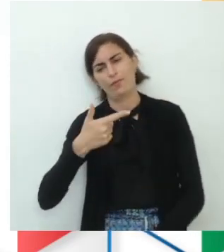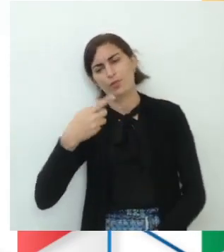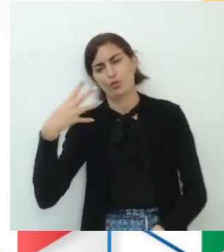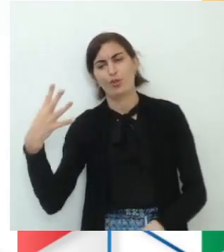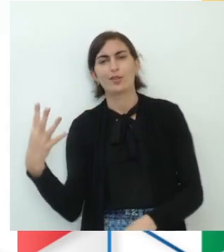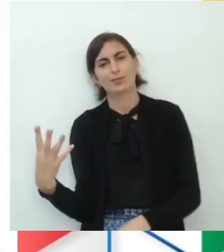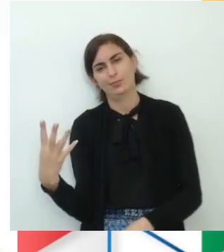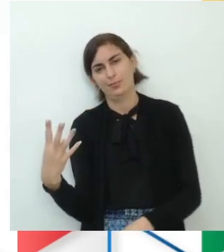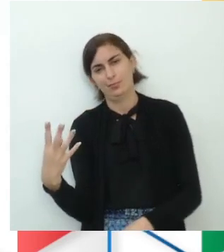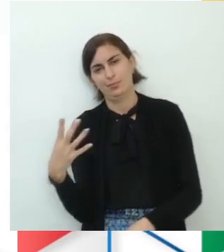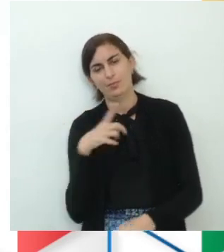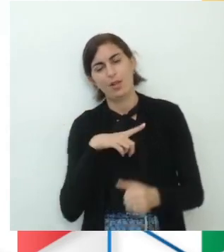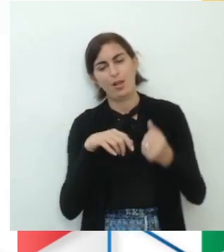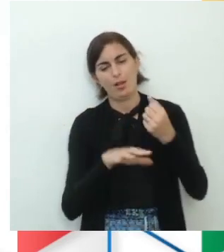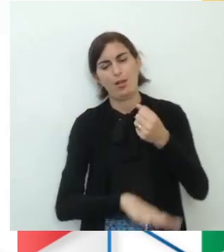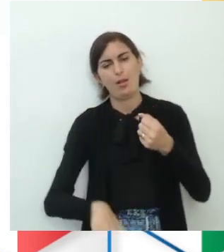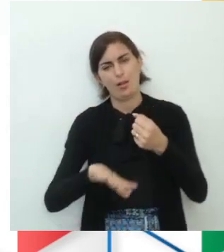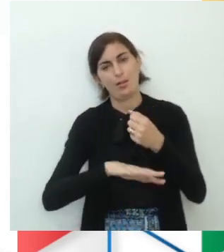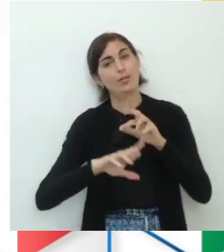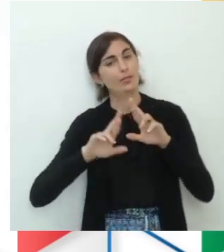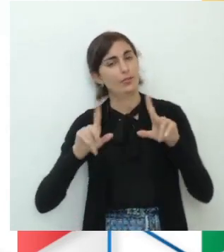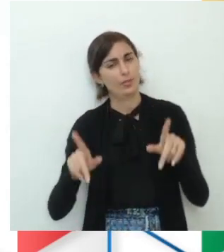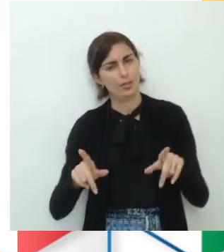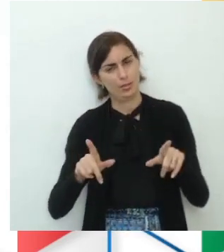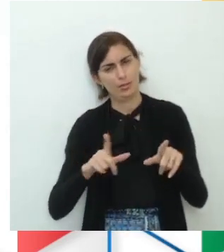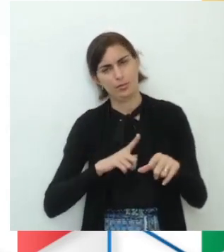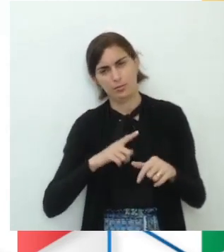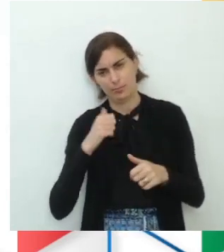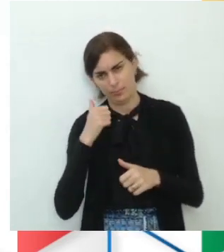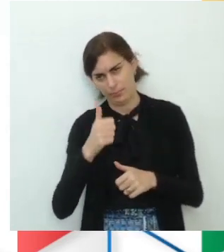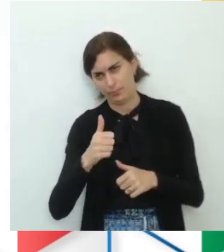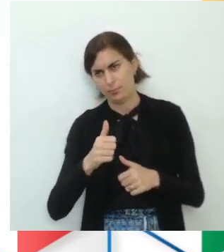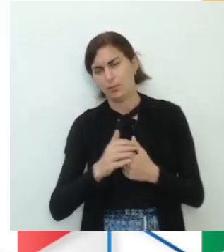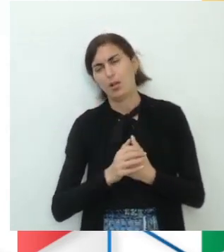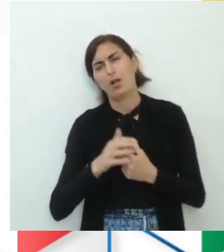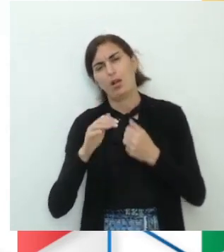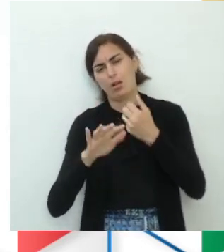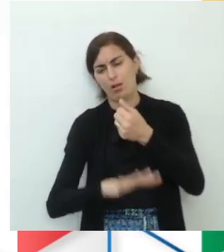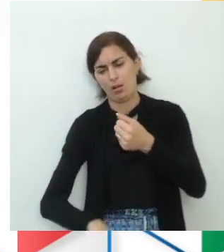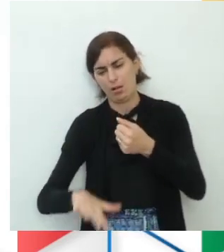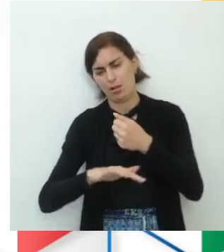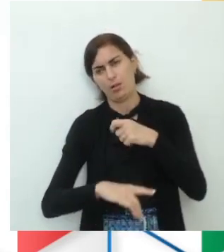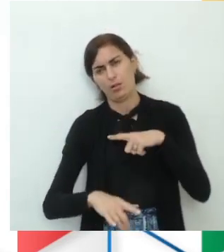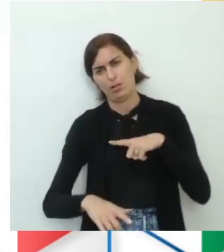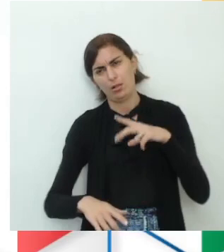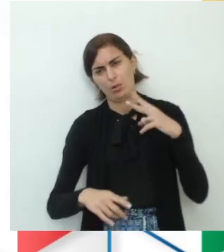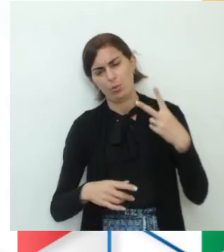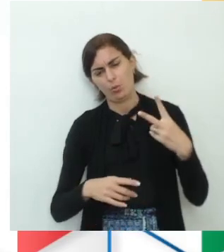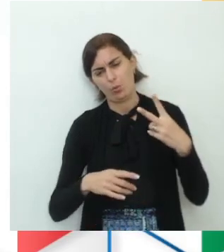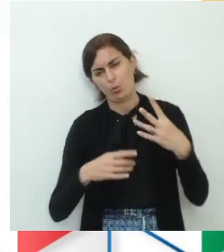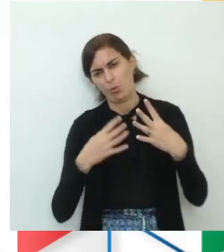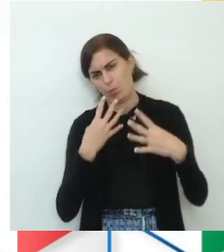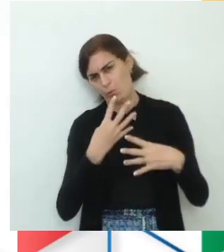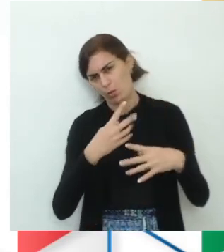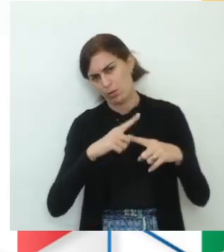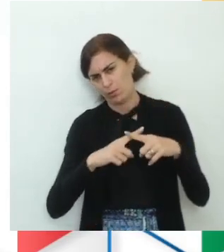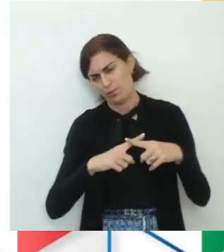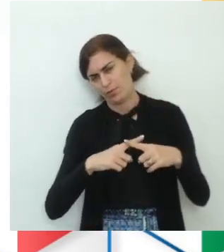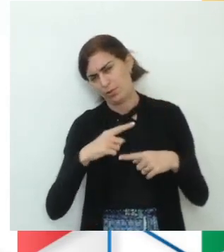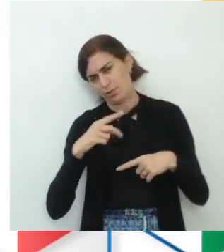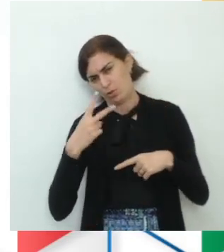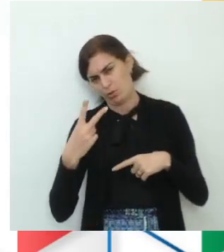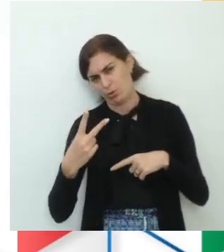24. Na área é completamente diferente, tá bom? Olha, na área eu teria 4 vezes 2, 8, que seria base